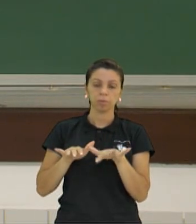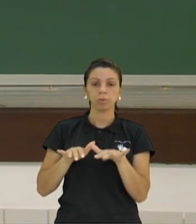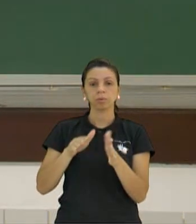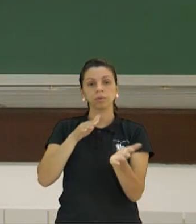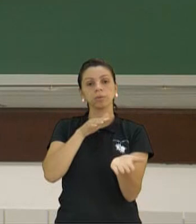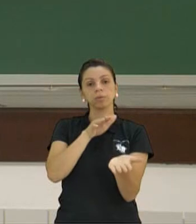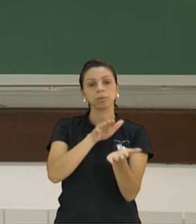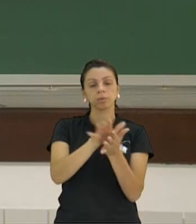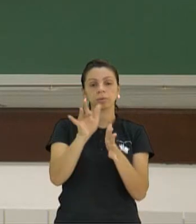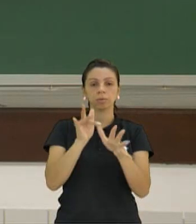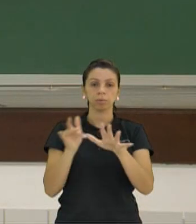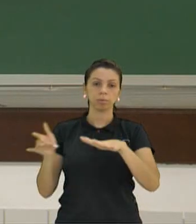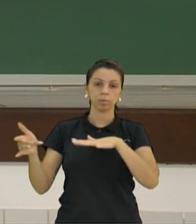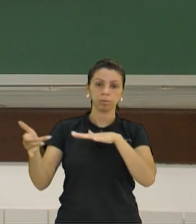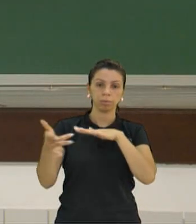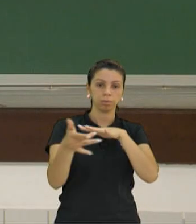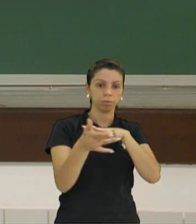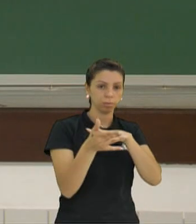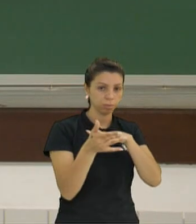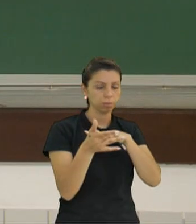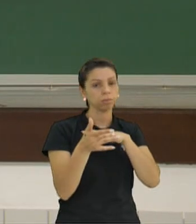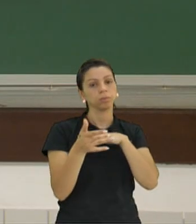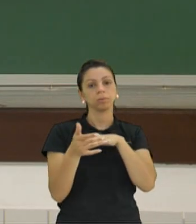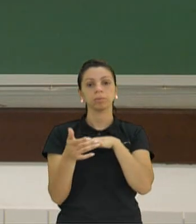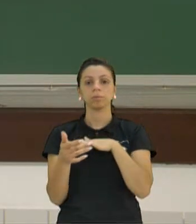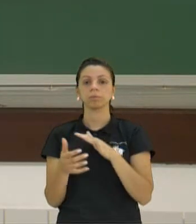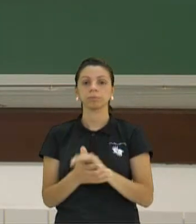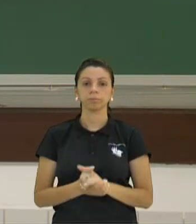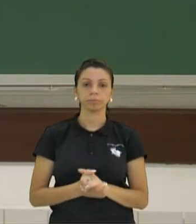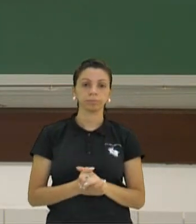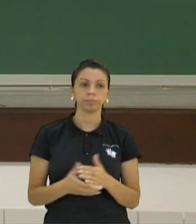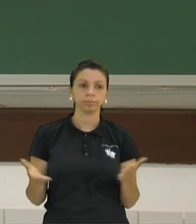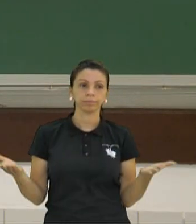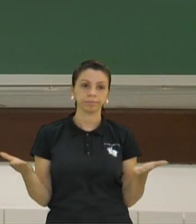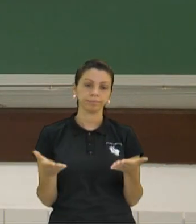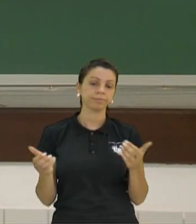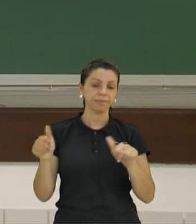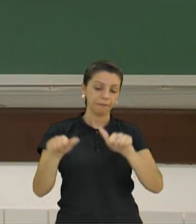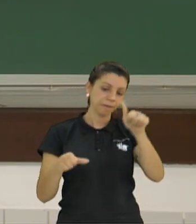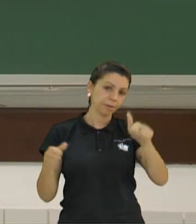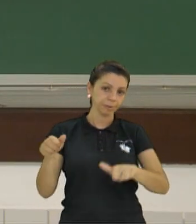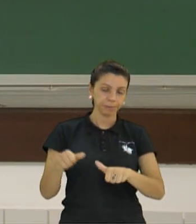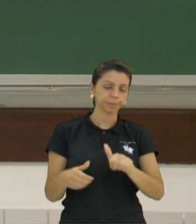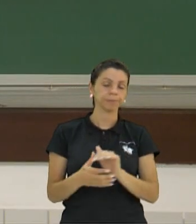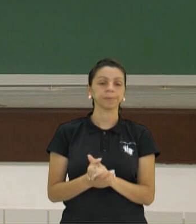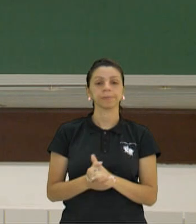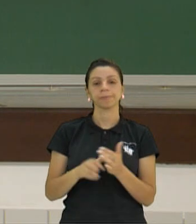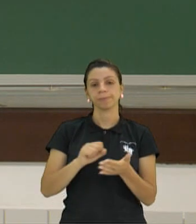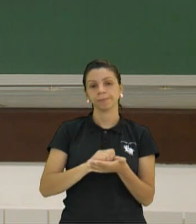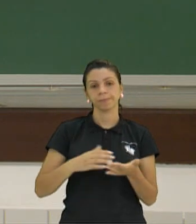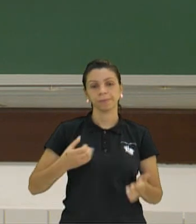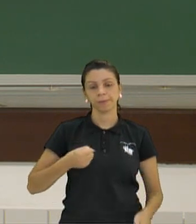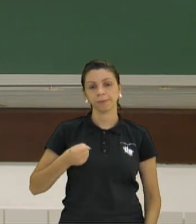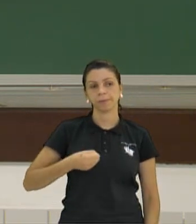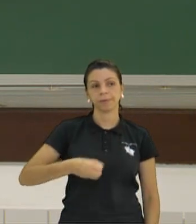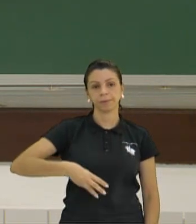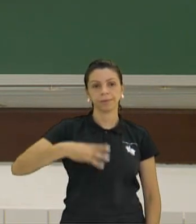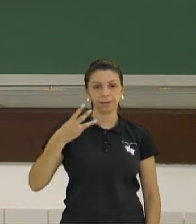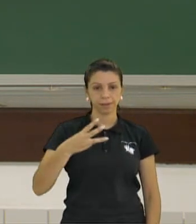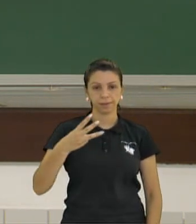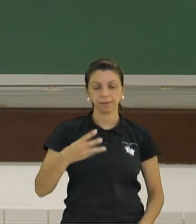nas redes midiáticas. Assim nós fazemos a nossa avaliaçãozinha. Atividade 3 para